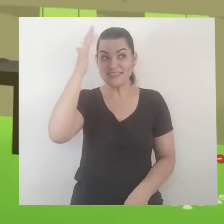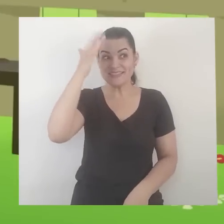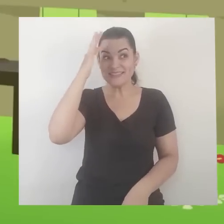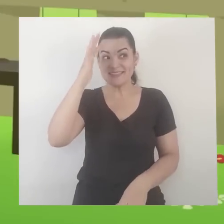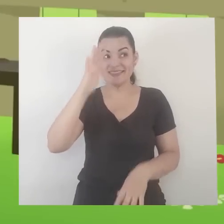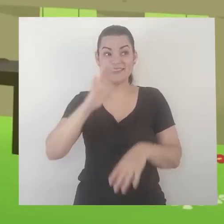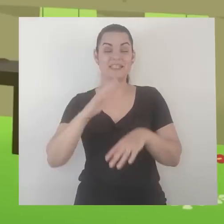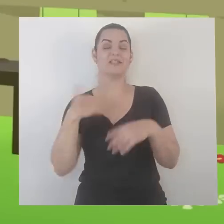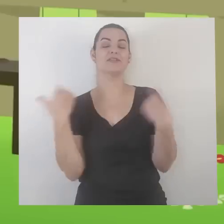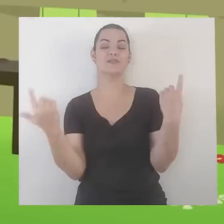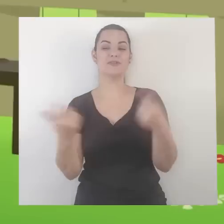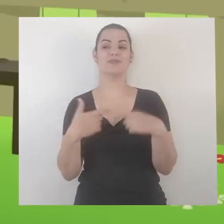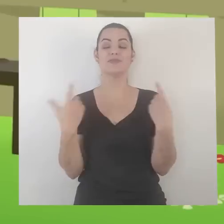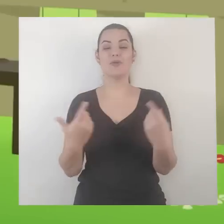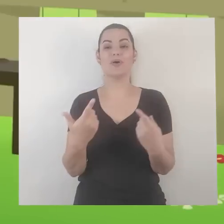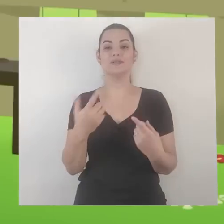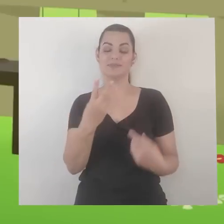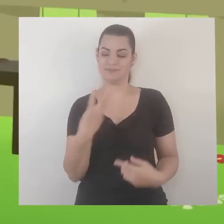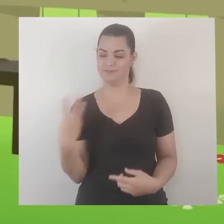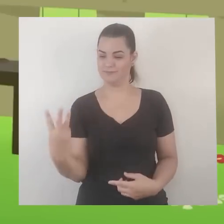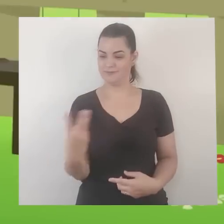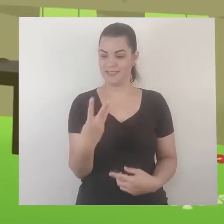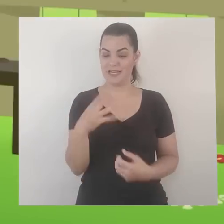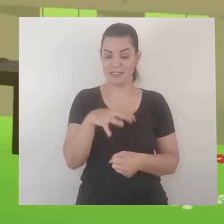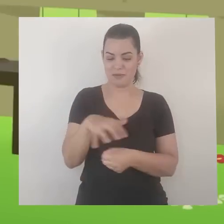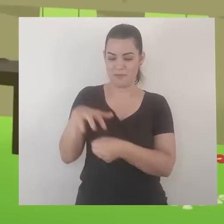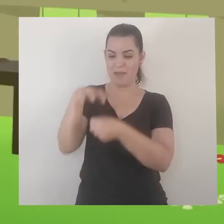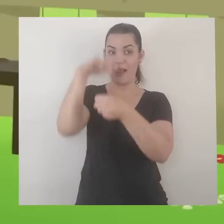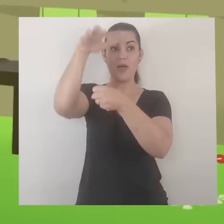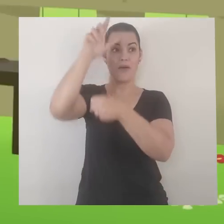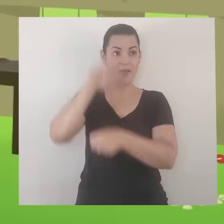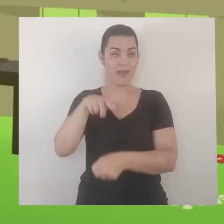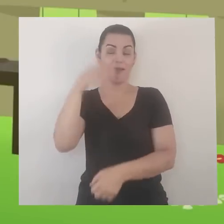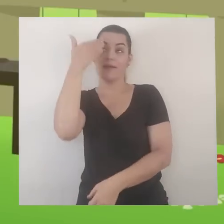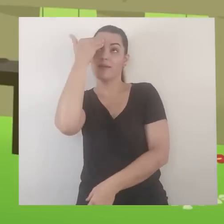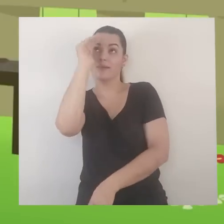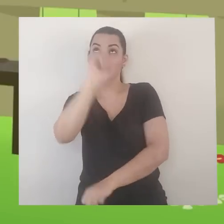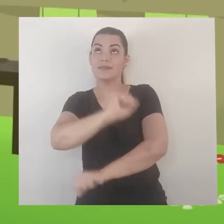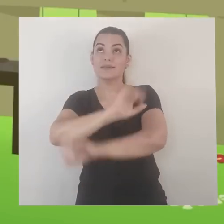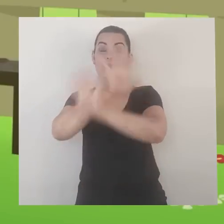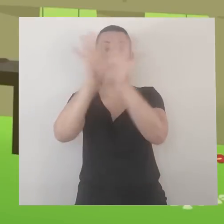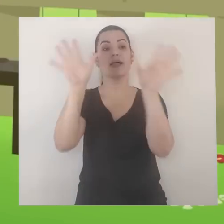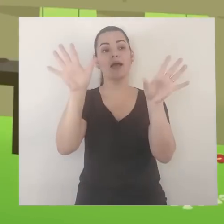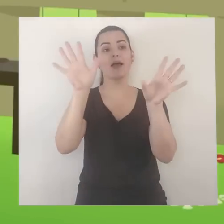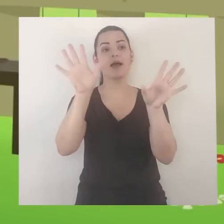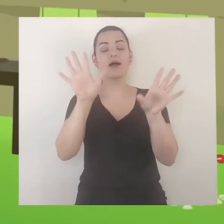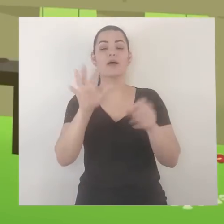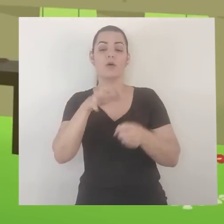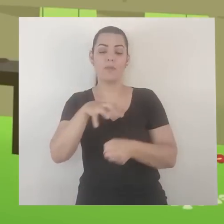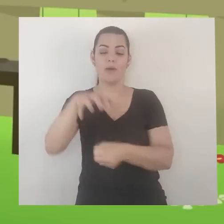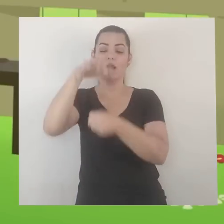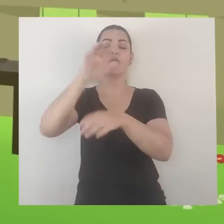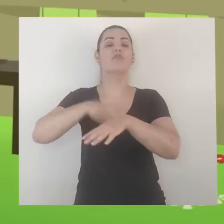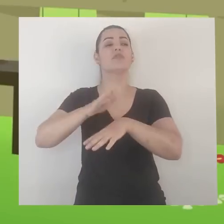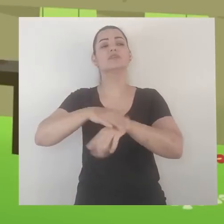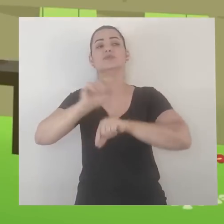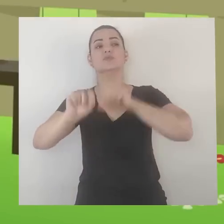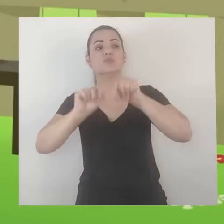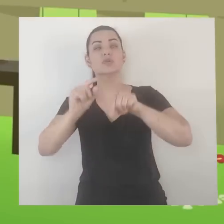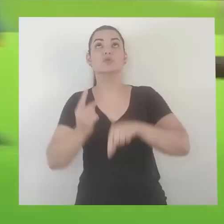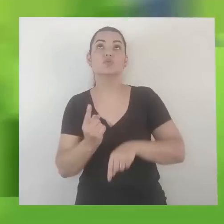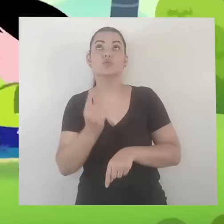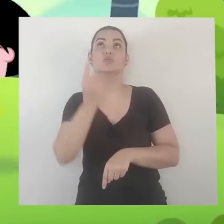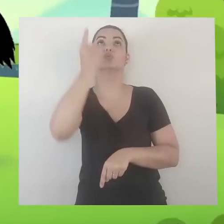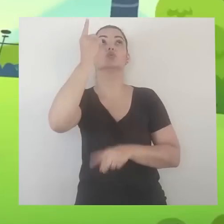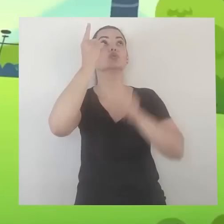A gente vai fazer de conta que a gente era balão e entender o que precisamos fazer pro balão subir lá pro céu.